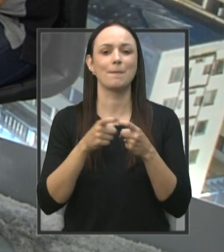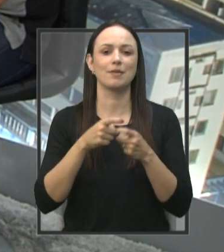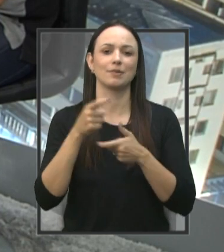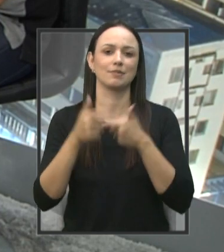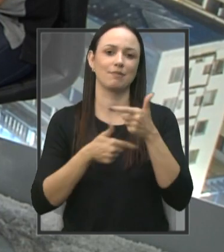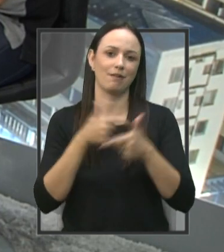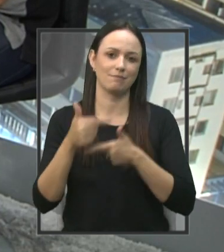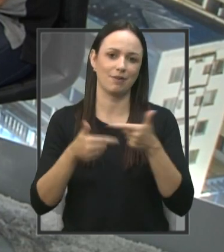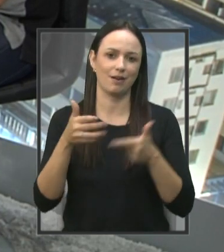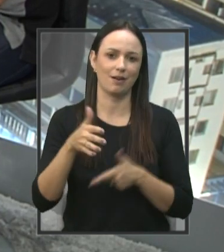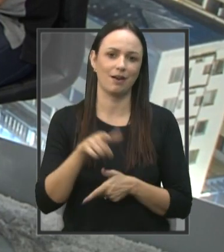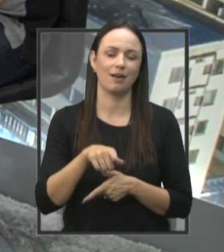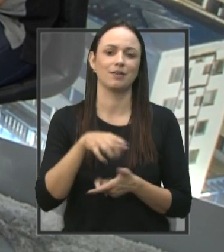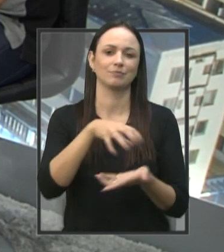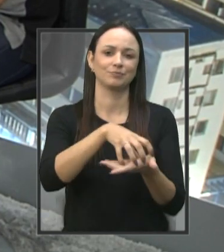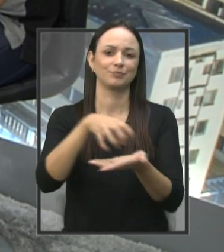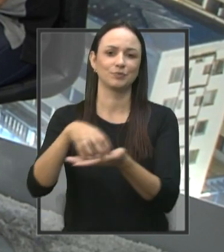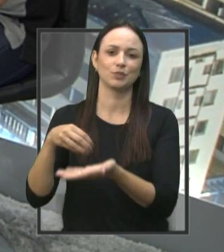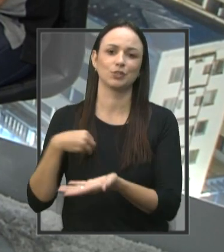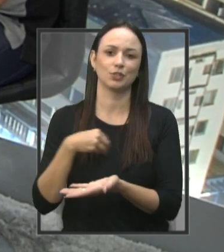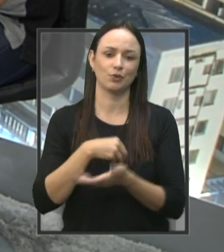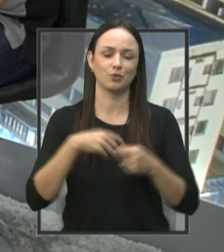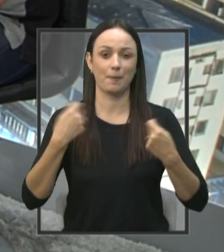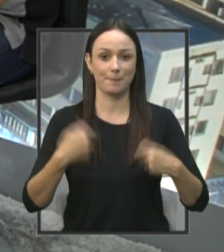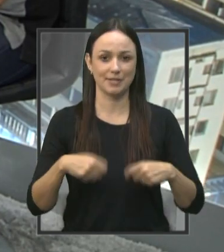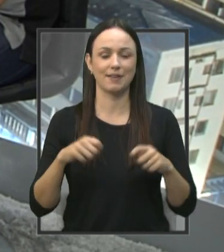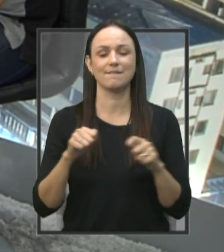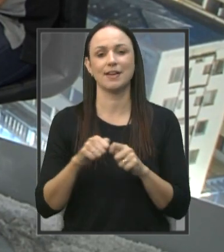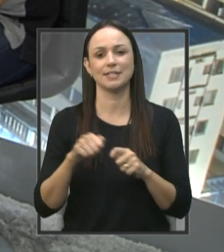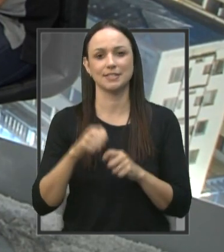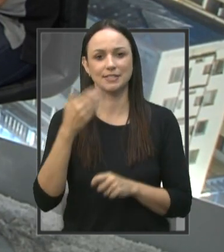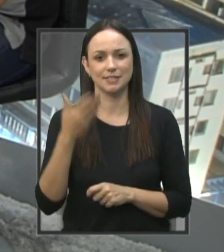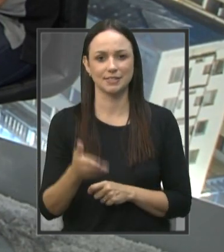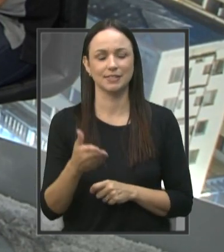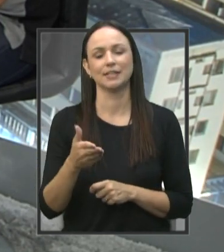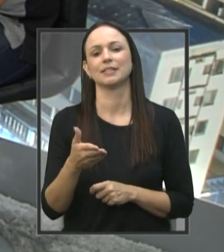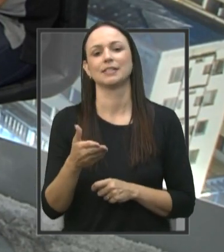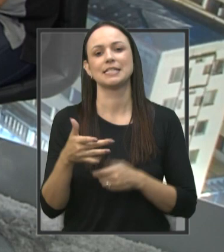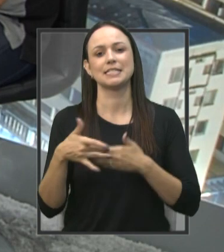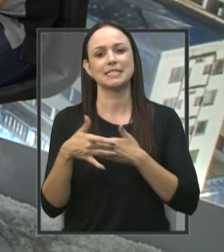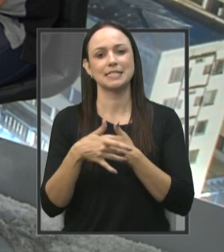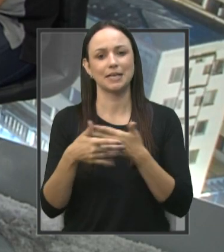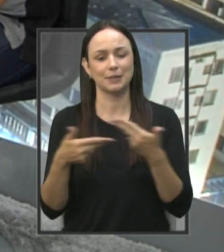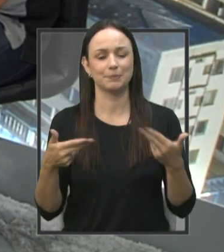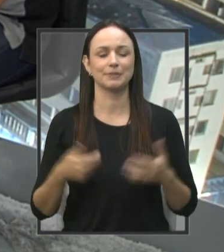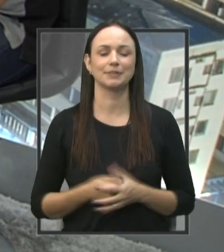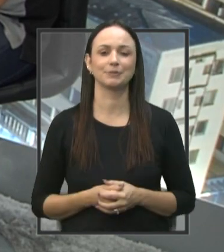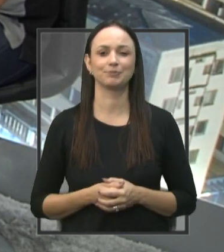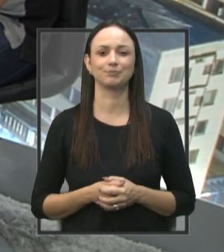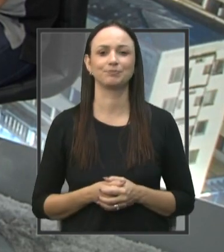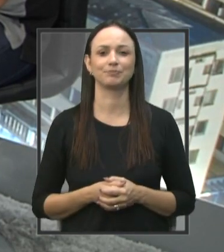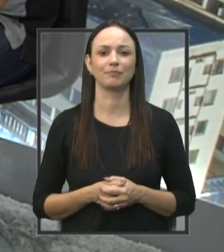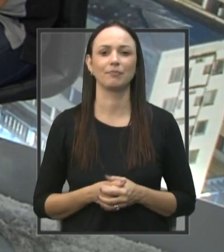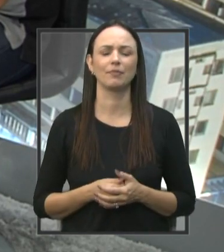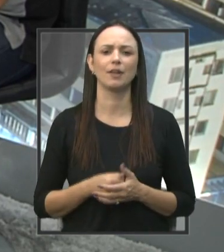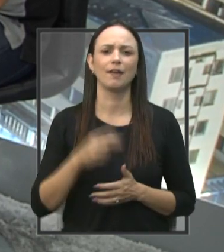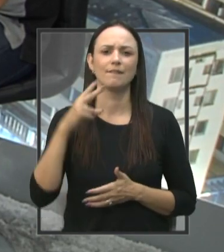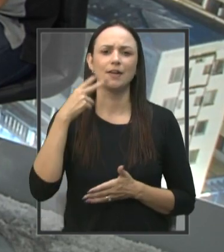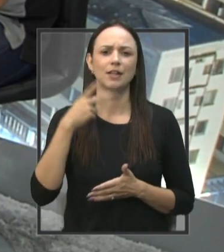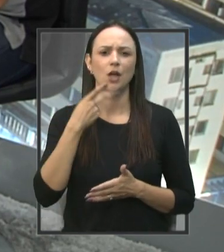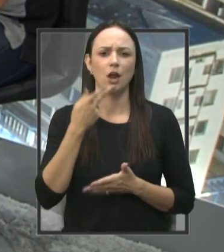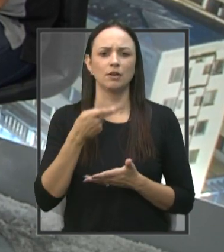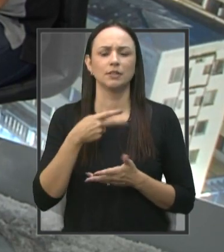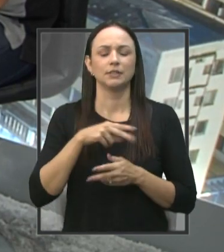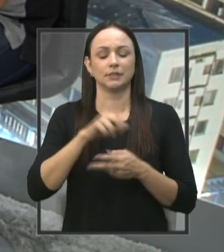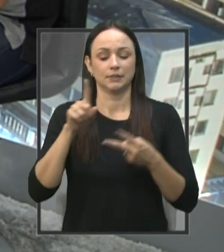que atuam também nessas unidades de saúde que precisam realizar esses exames, né? Vereador, vamos falar agora